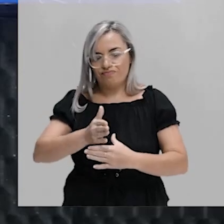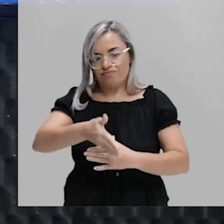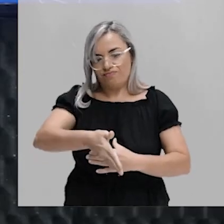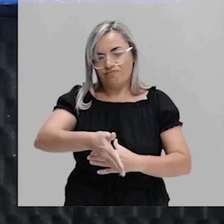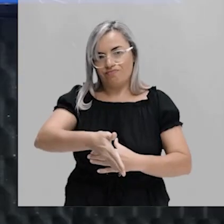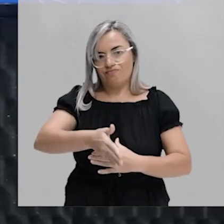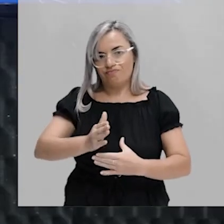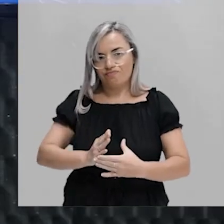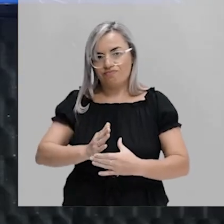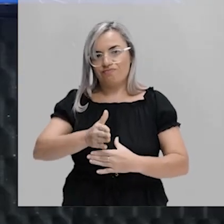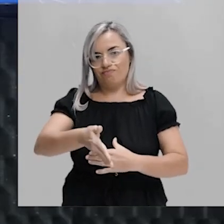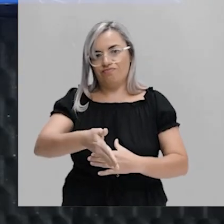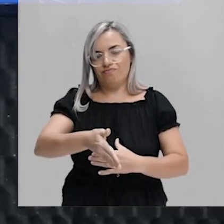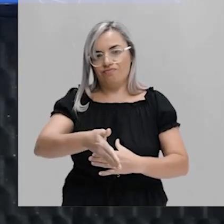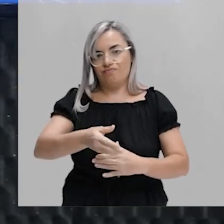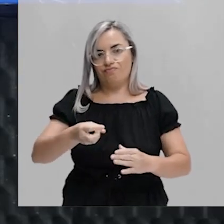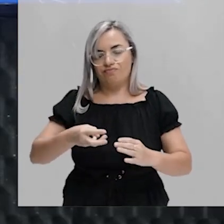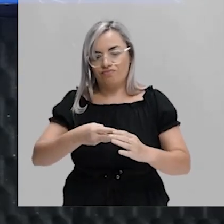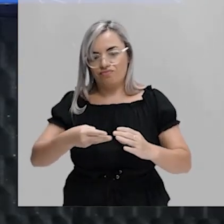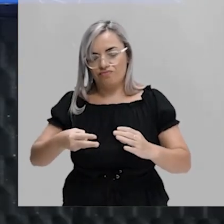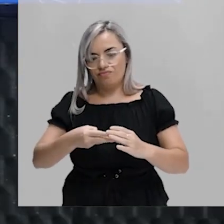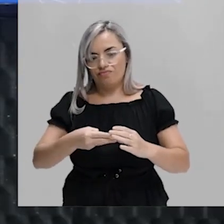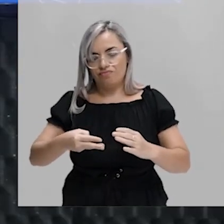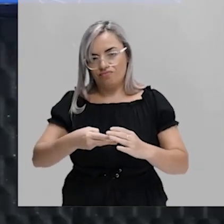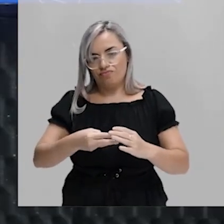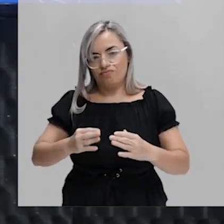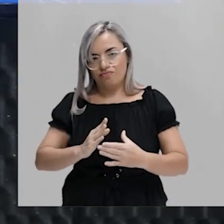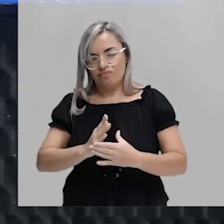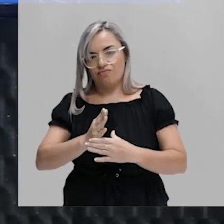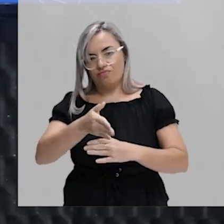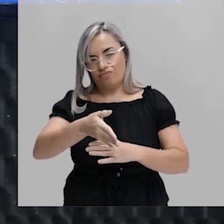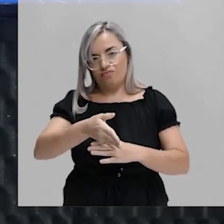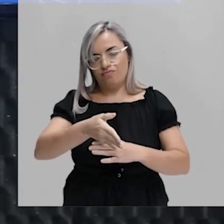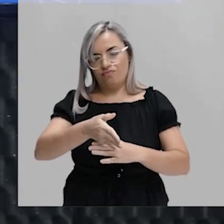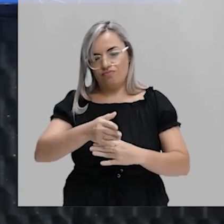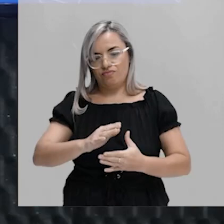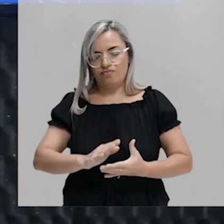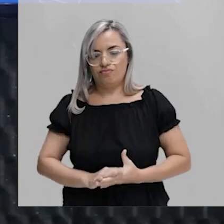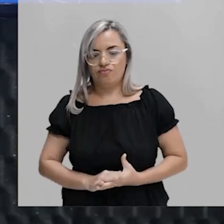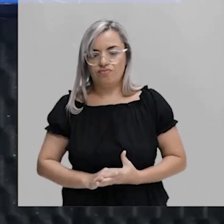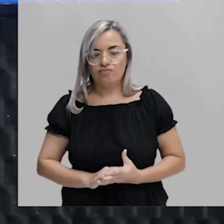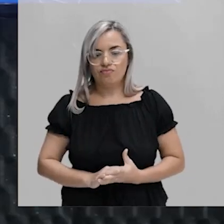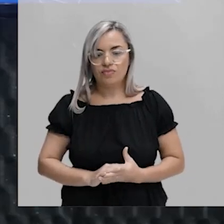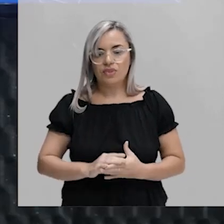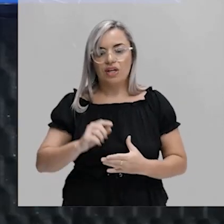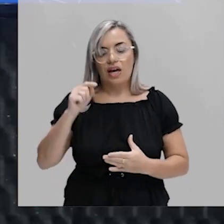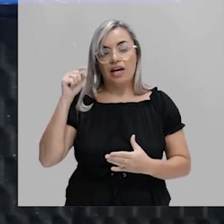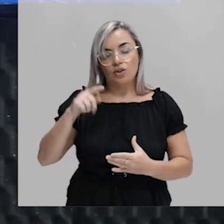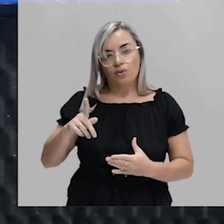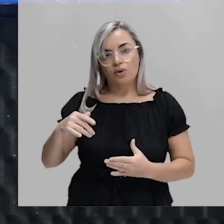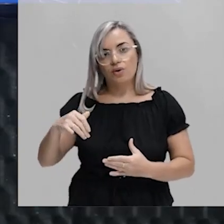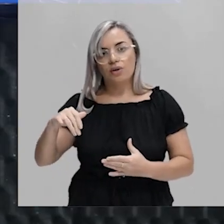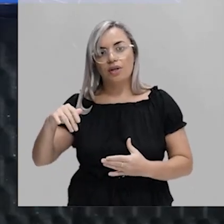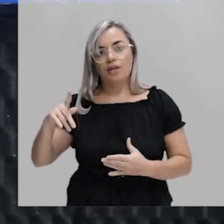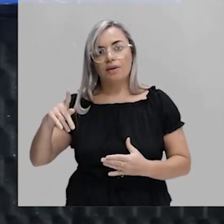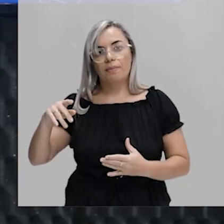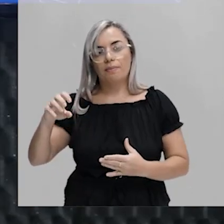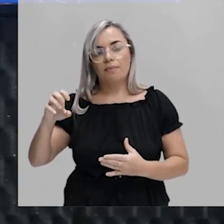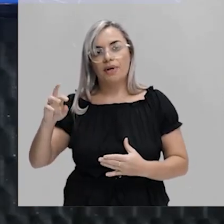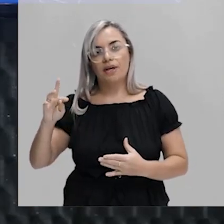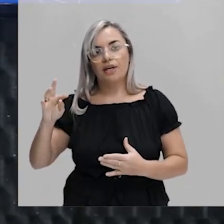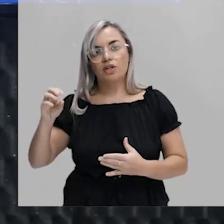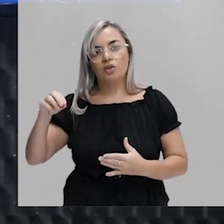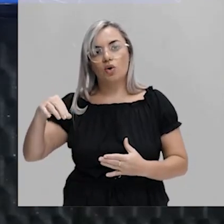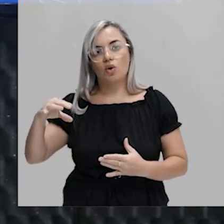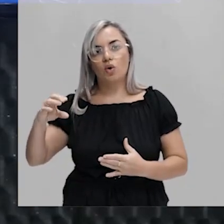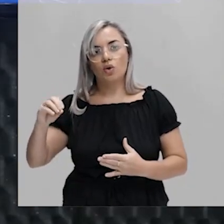vai sair para a célula. Aliás, sair da célula, né? Que é do meio hipertônico para o meio